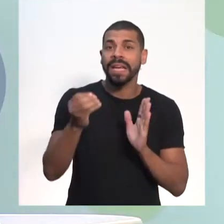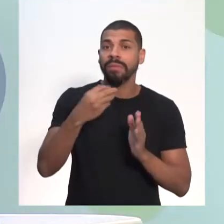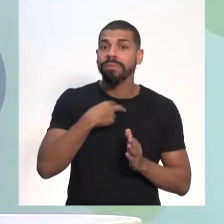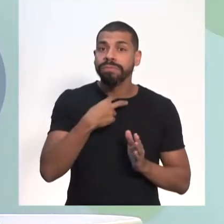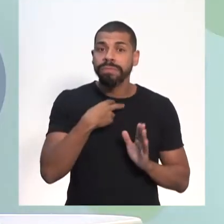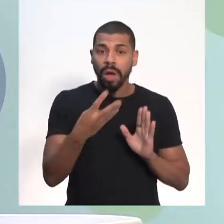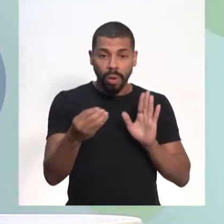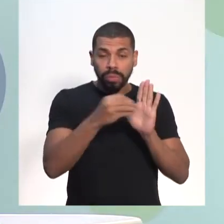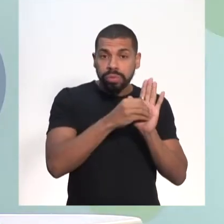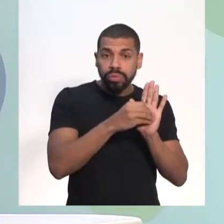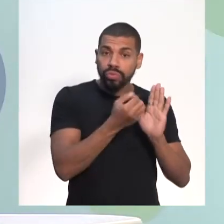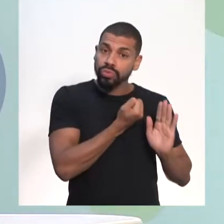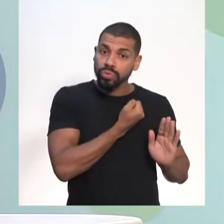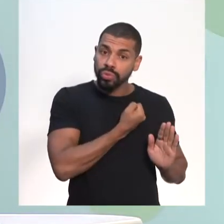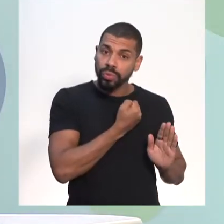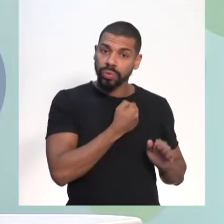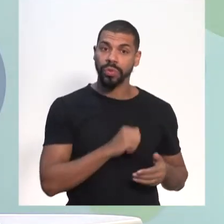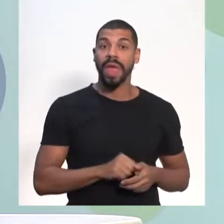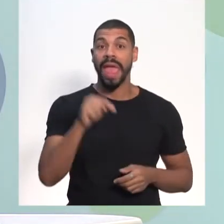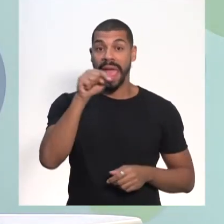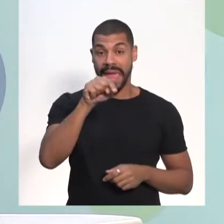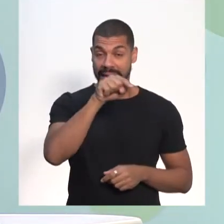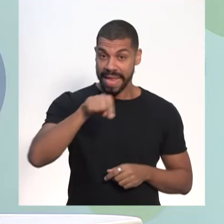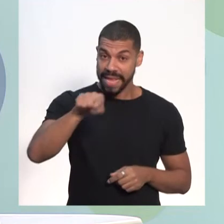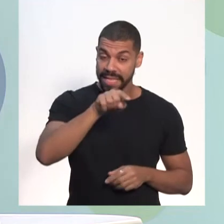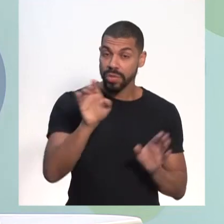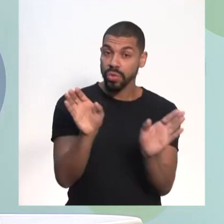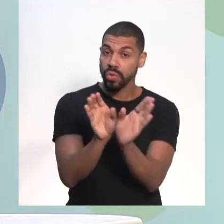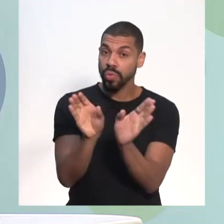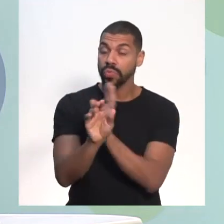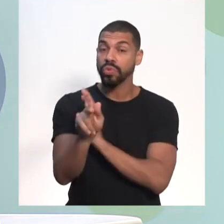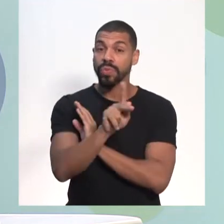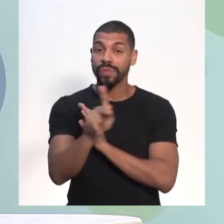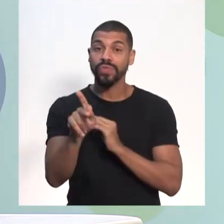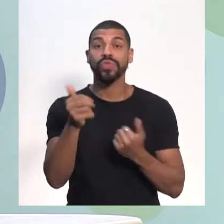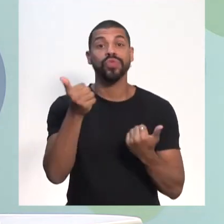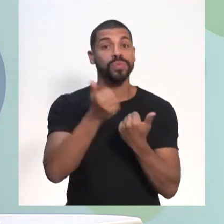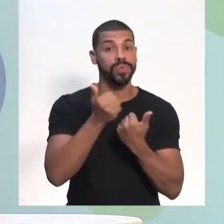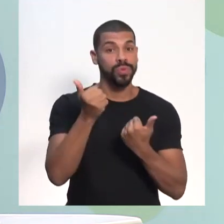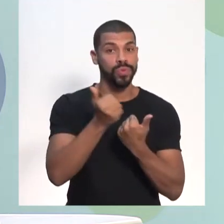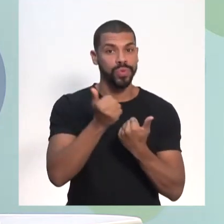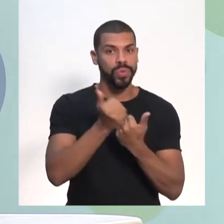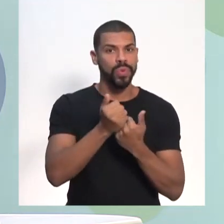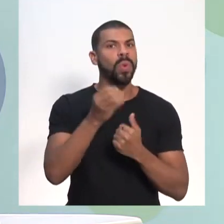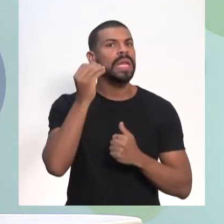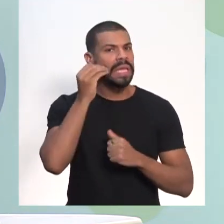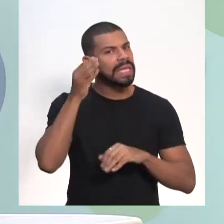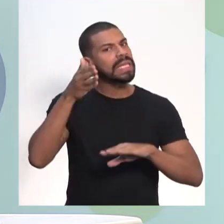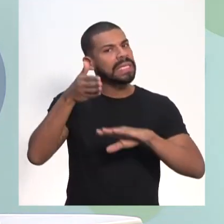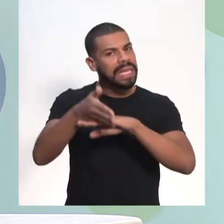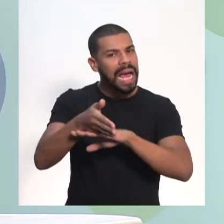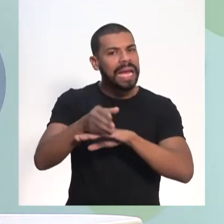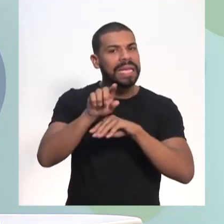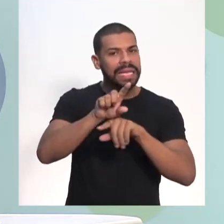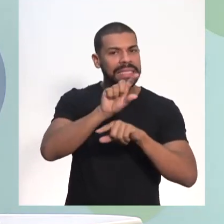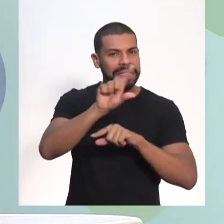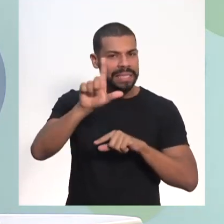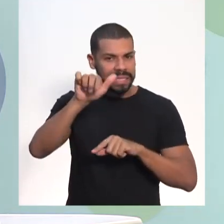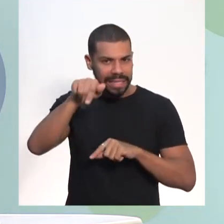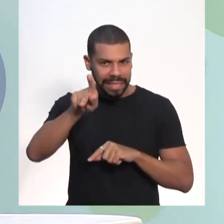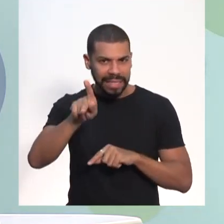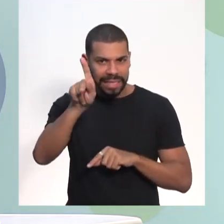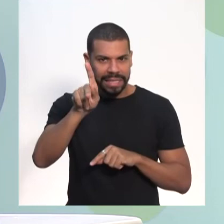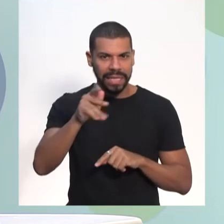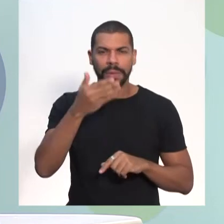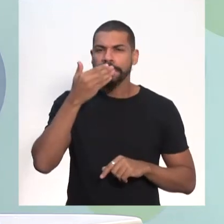aparecendo diretamente. Então, esses professores, nós solicitamos que entrem nesse link que nós temos aí,